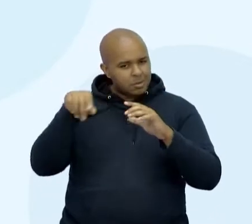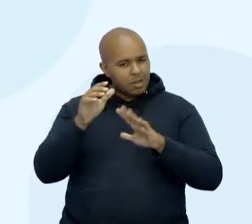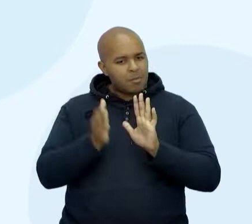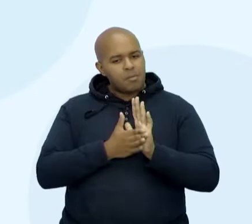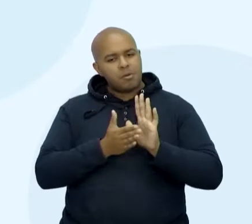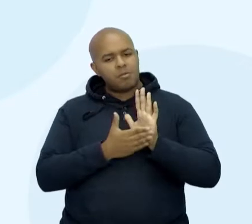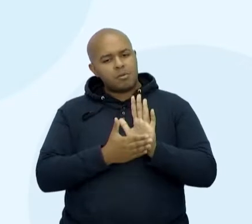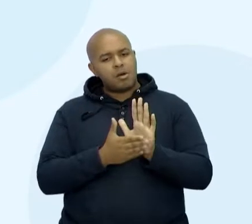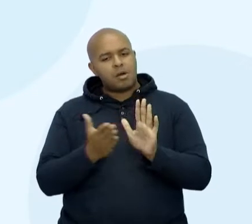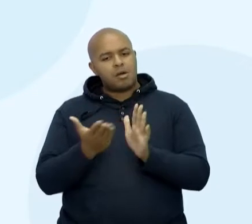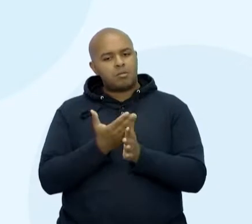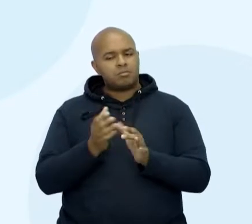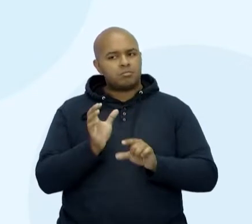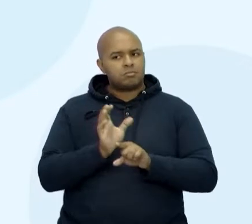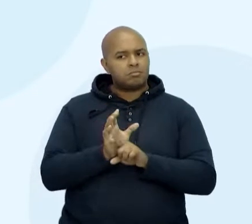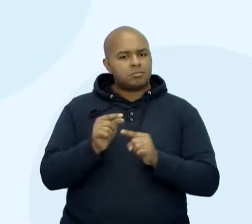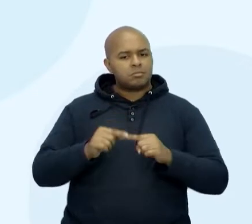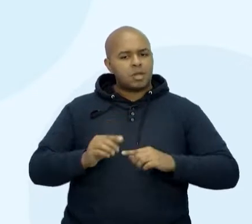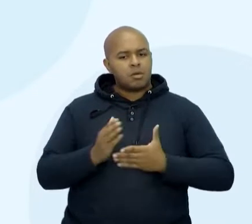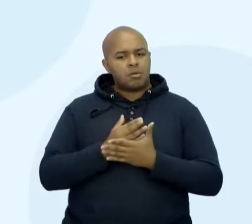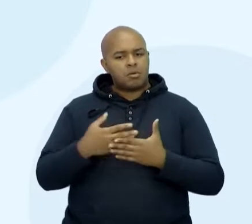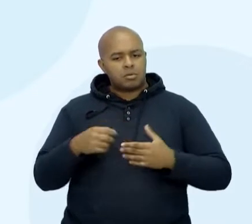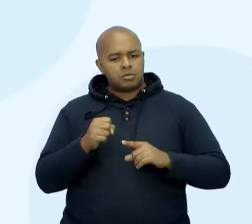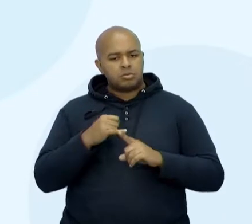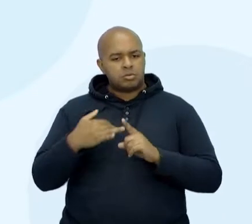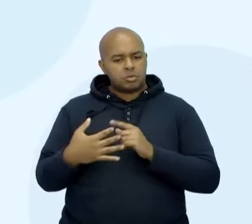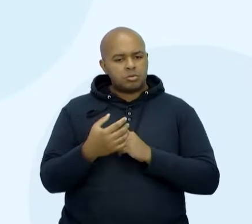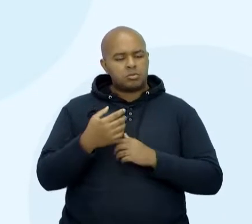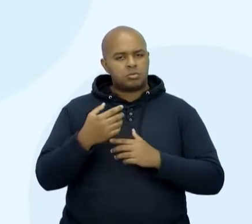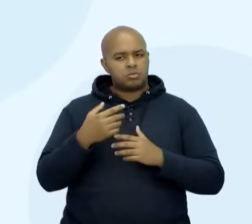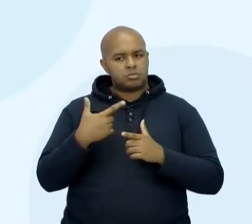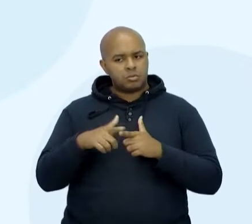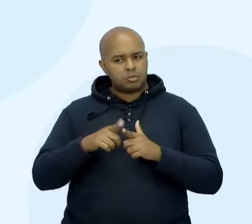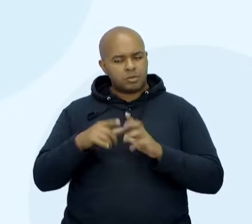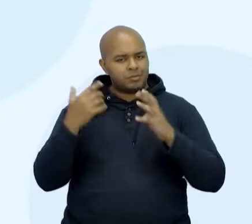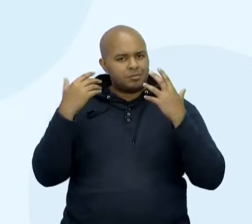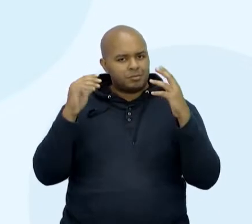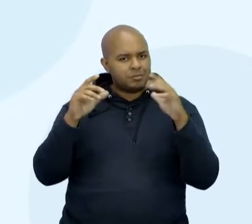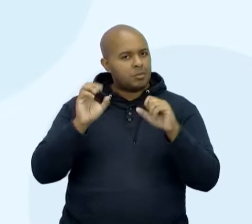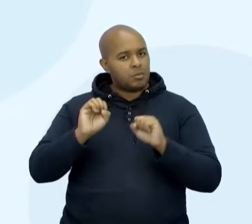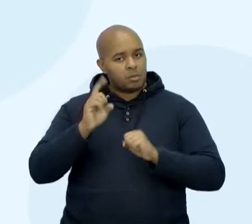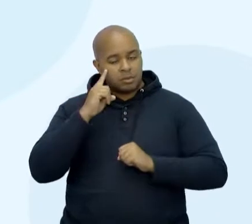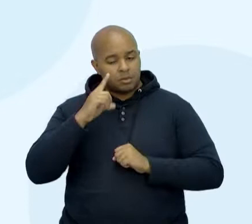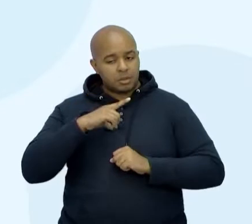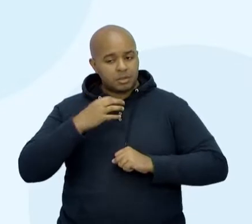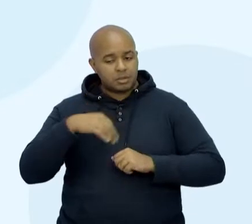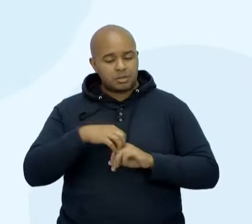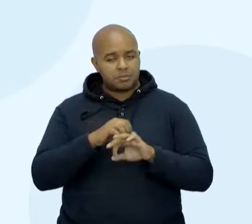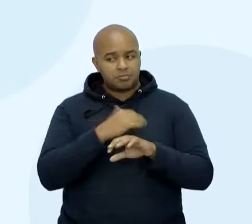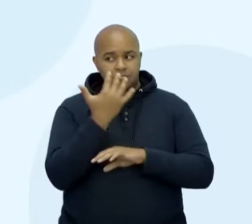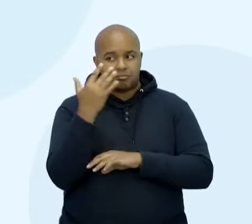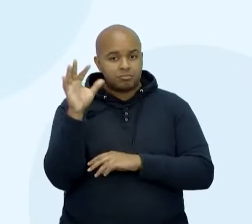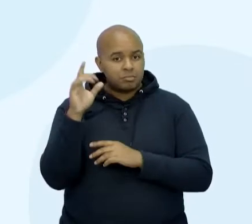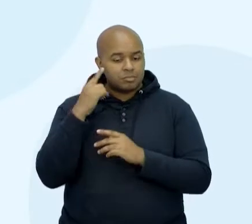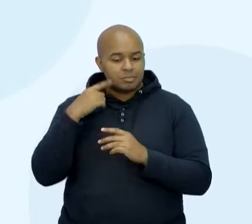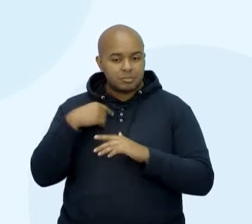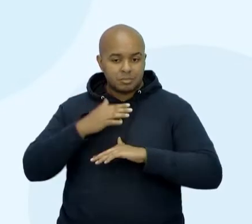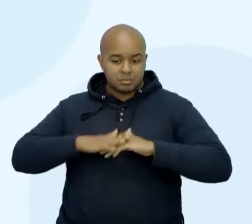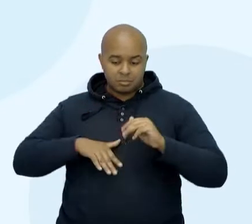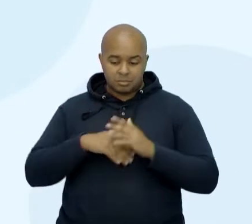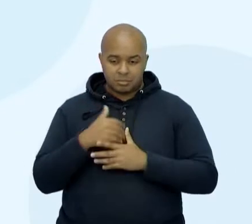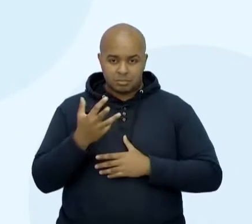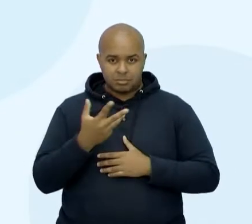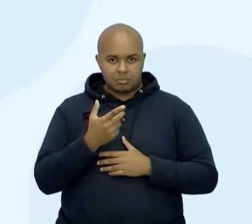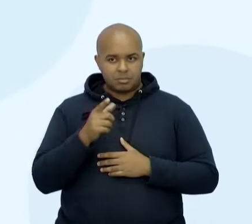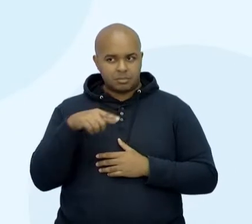aí intervenção sobre problemas socioculturais e ambientais, tá bom? Então, essas são habilidades